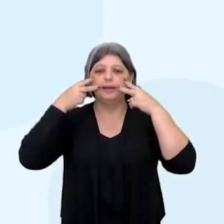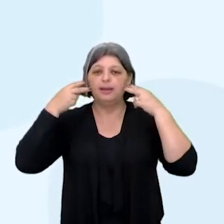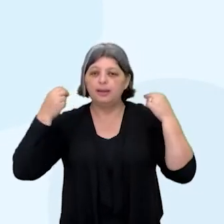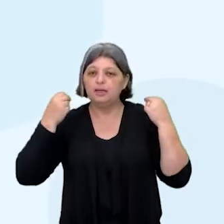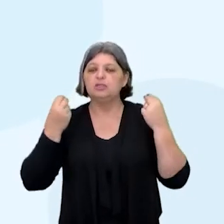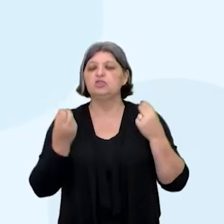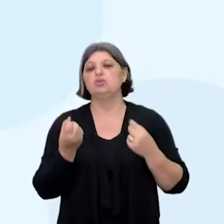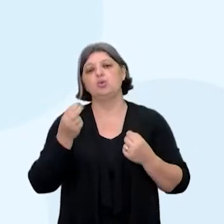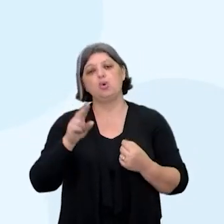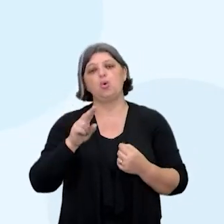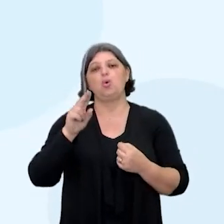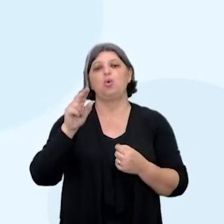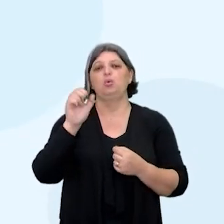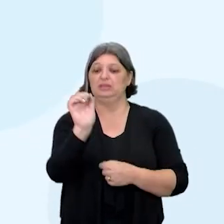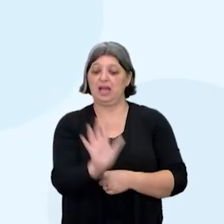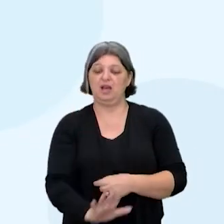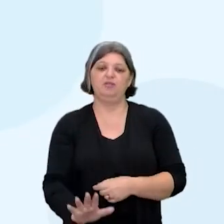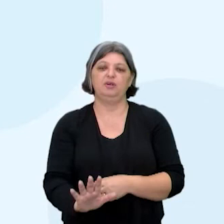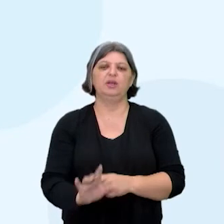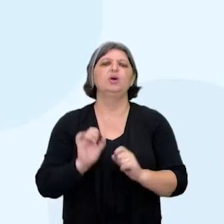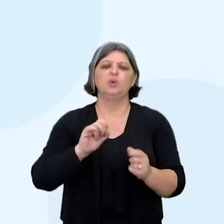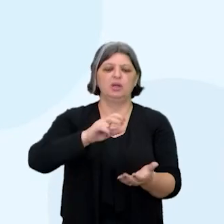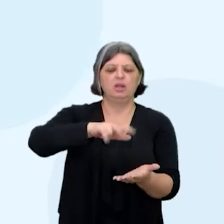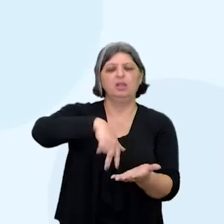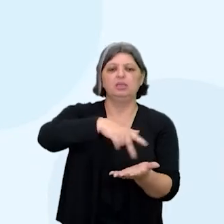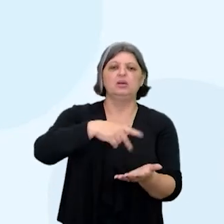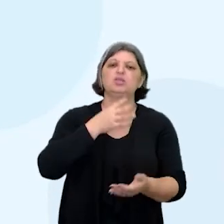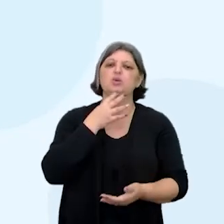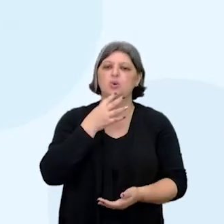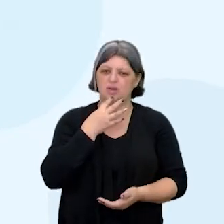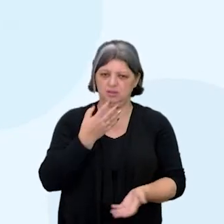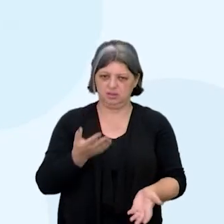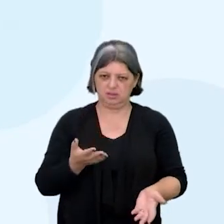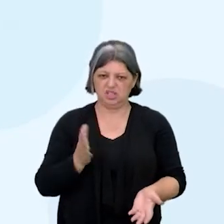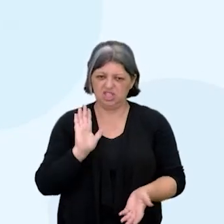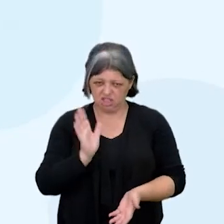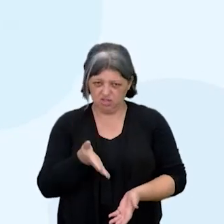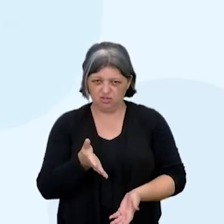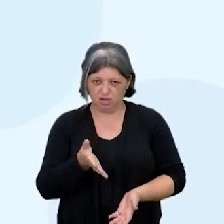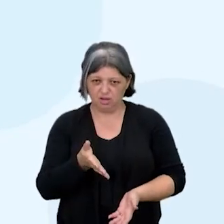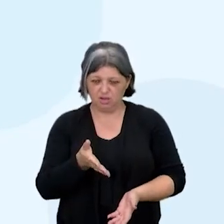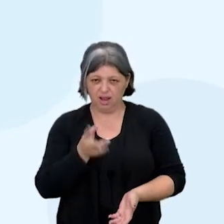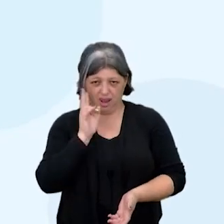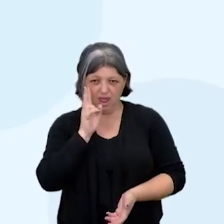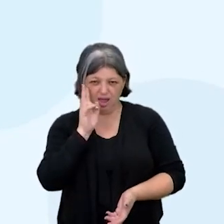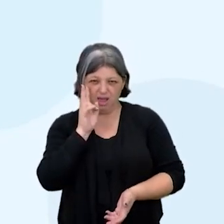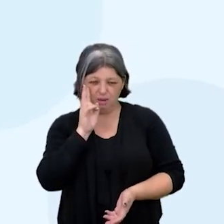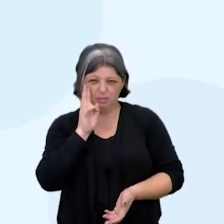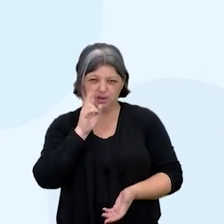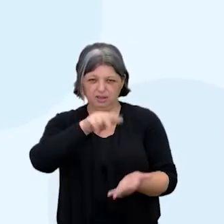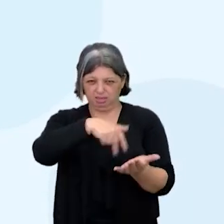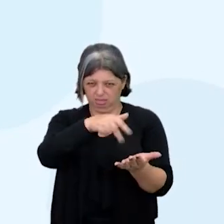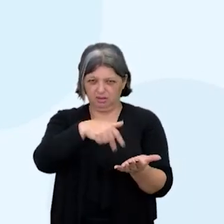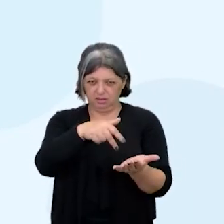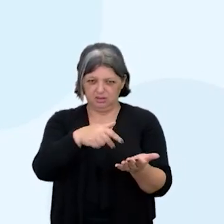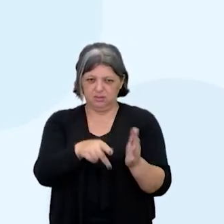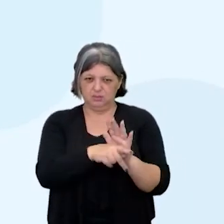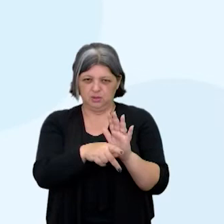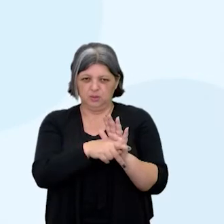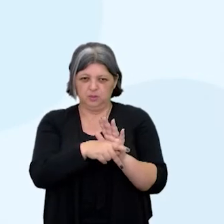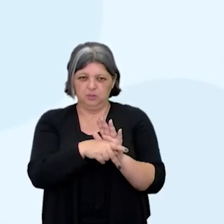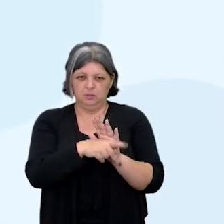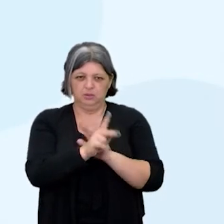ou africanas. Quais danças você conhece? Ou você consegue lembrar de alguma dança especificamente de